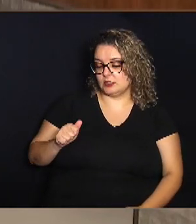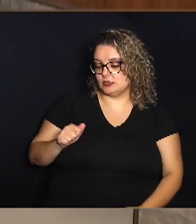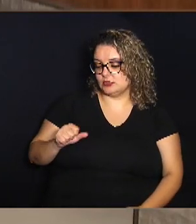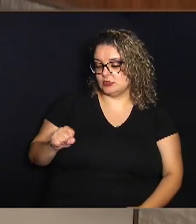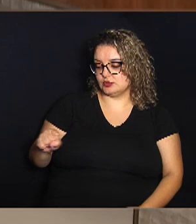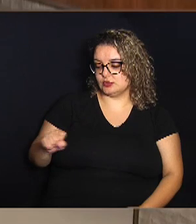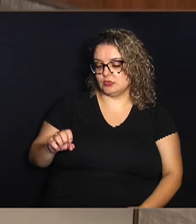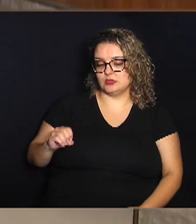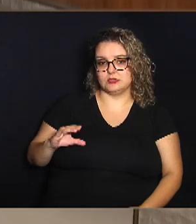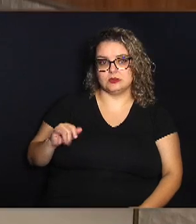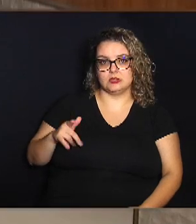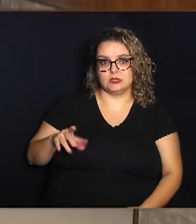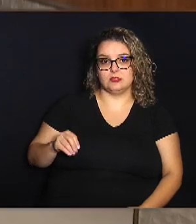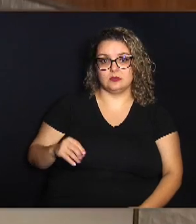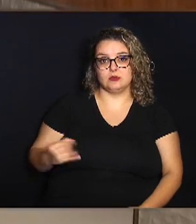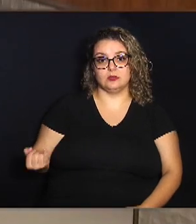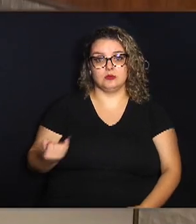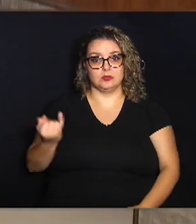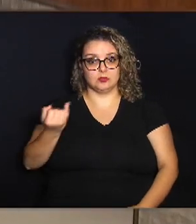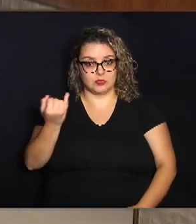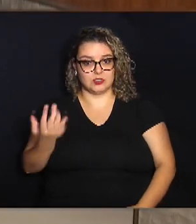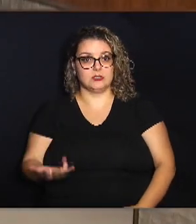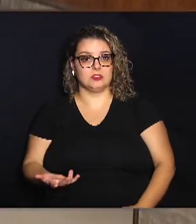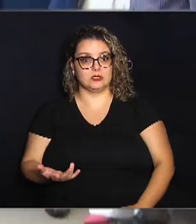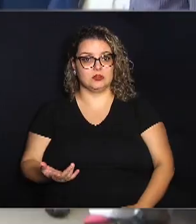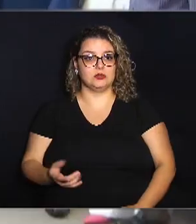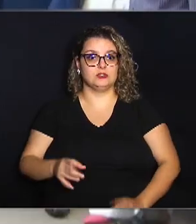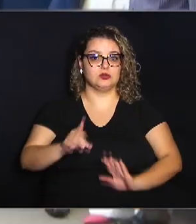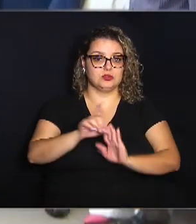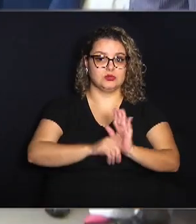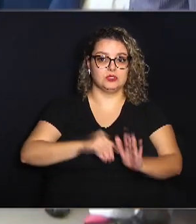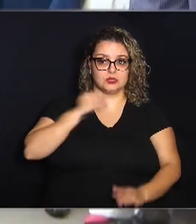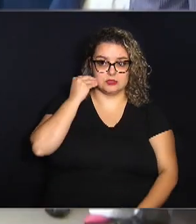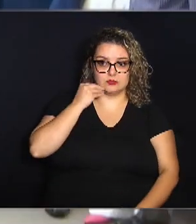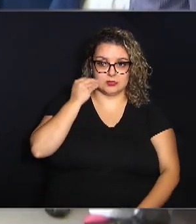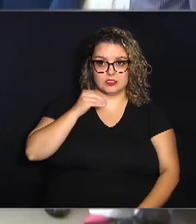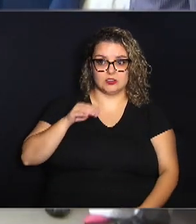de renome, com notável expertise na área de direito de trânsito. Sua atuação nesse